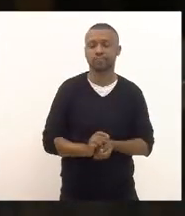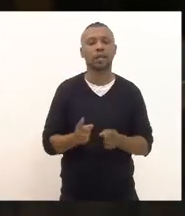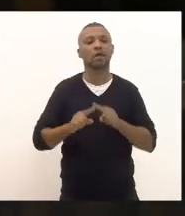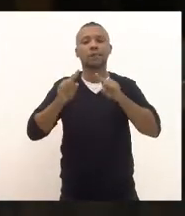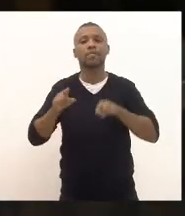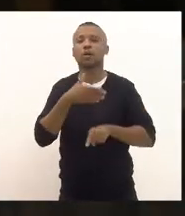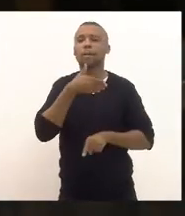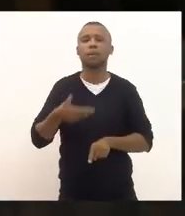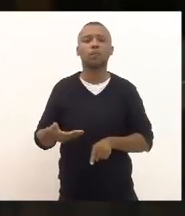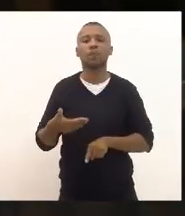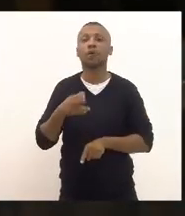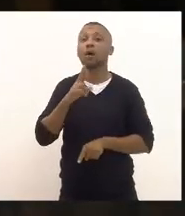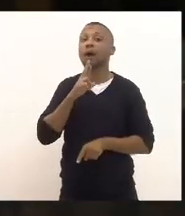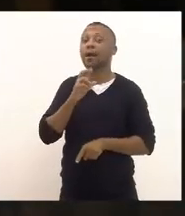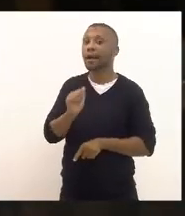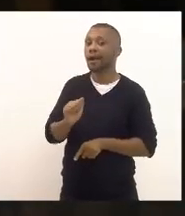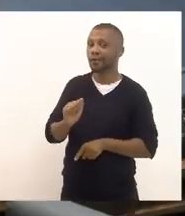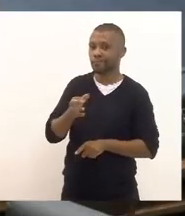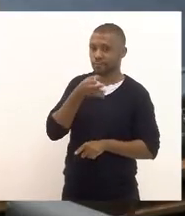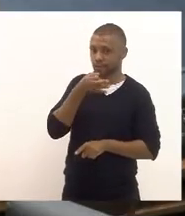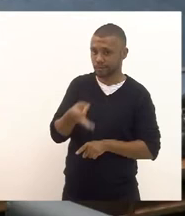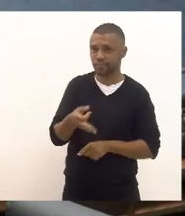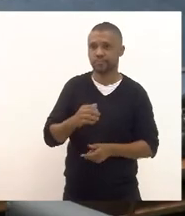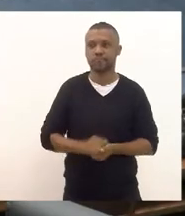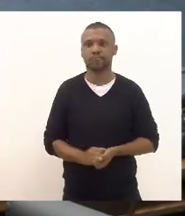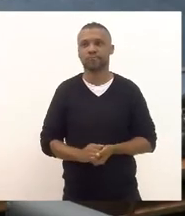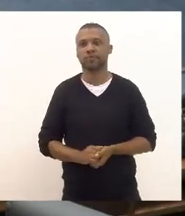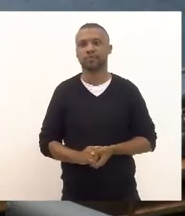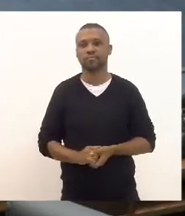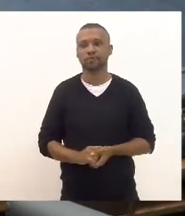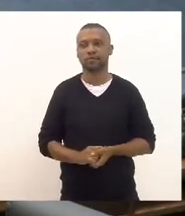públicos Rodrigo Amorim